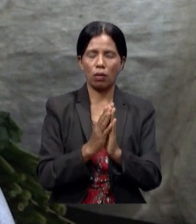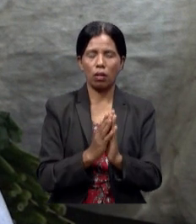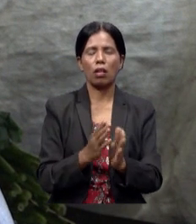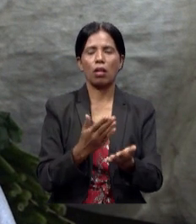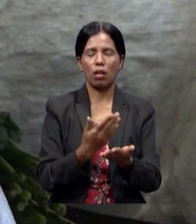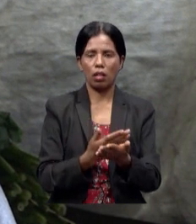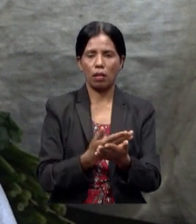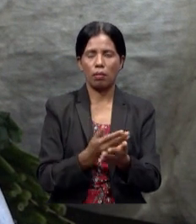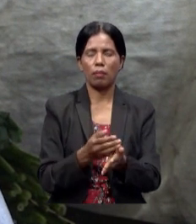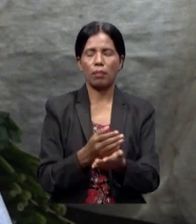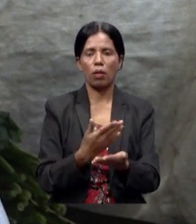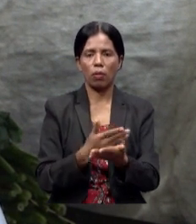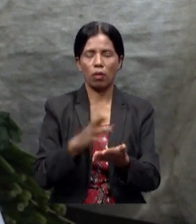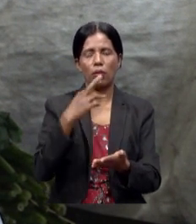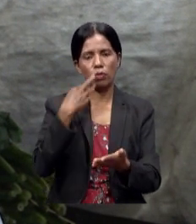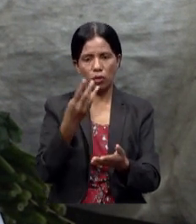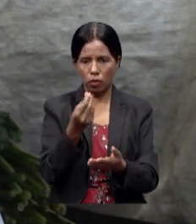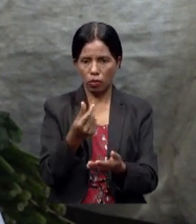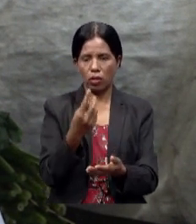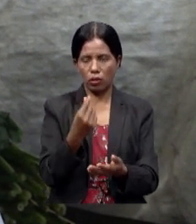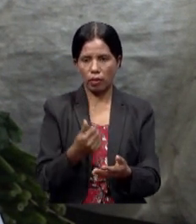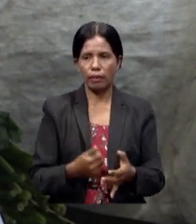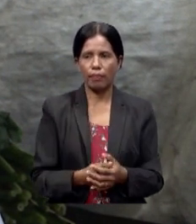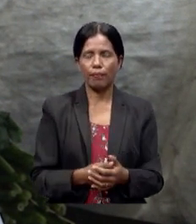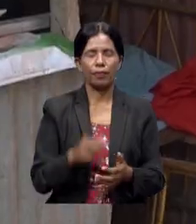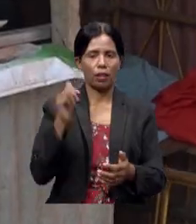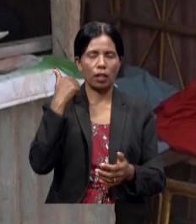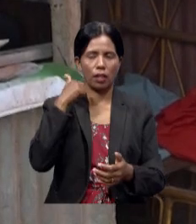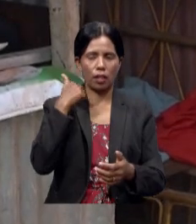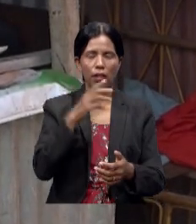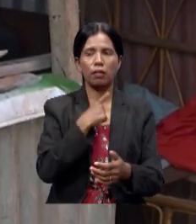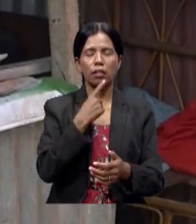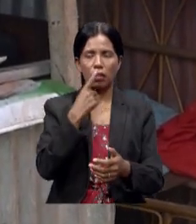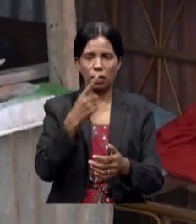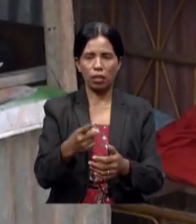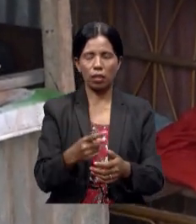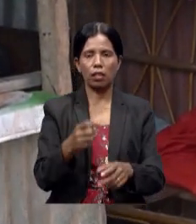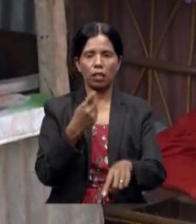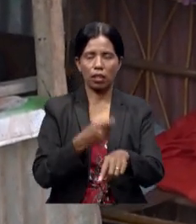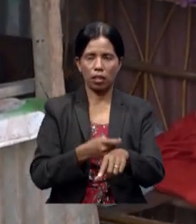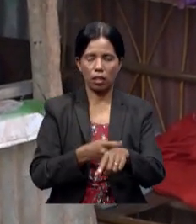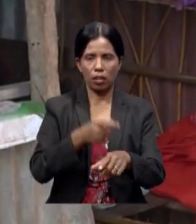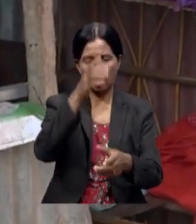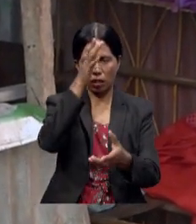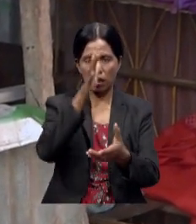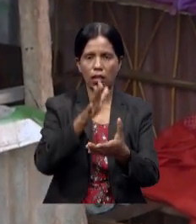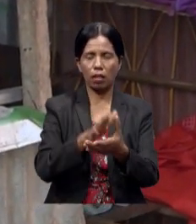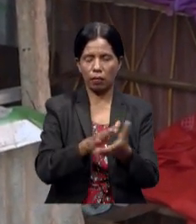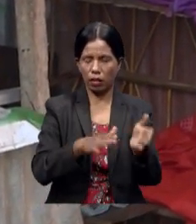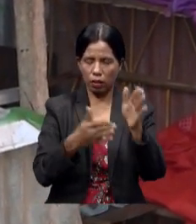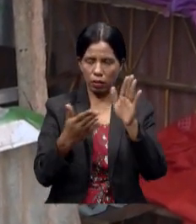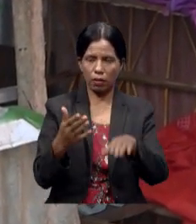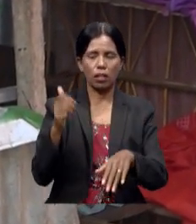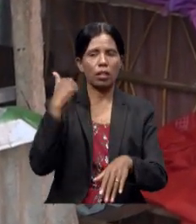keu ser ne pa. Tia Filomena Pereira conta tu ir casa durante nia cabe um mate. Tia